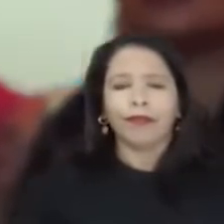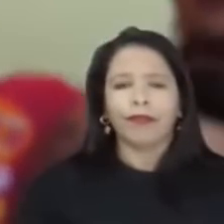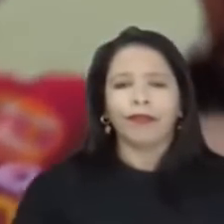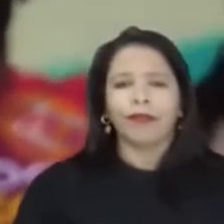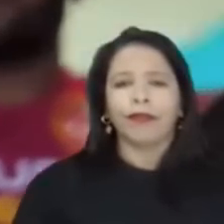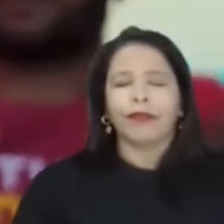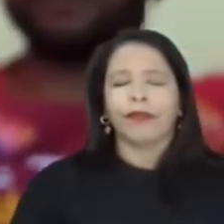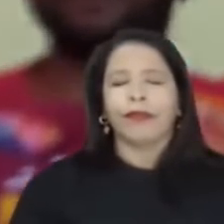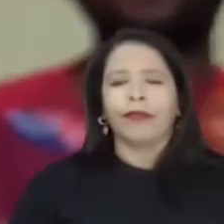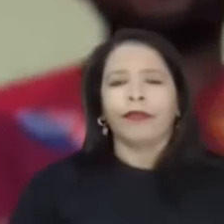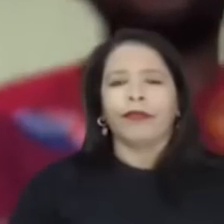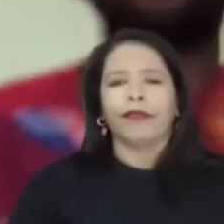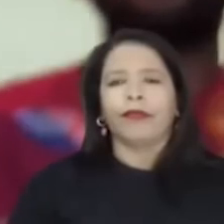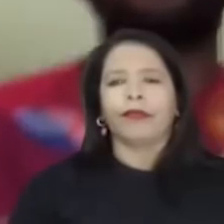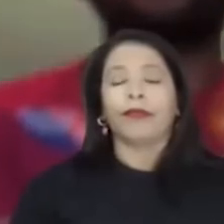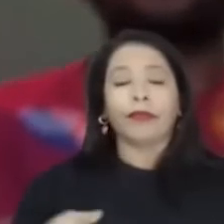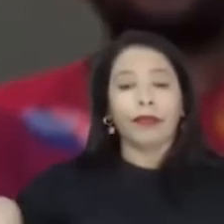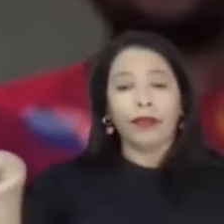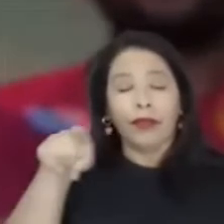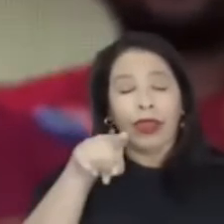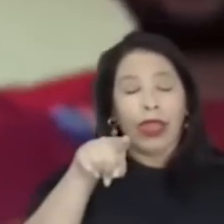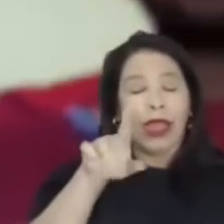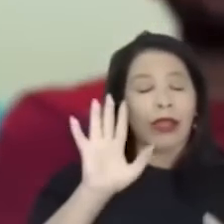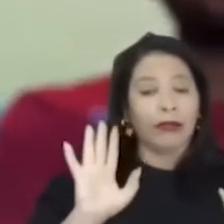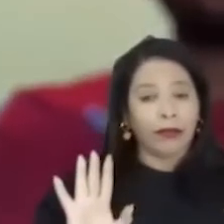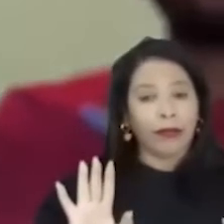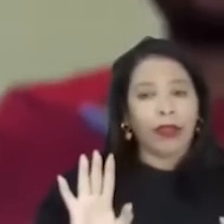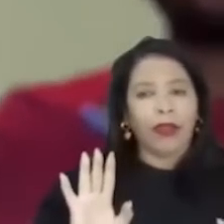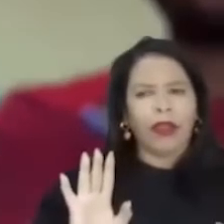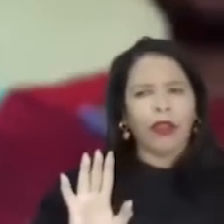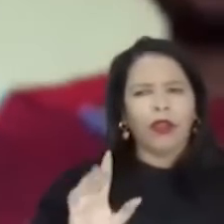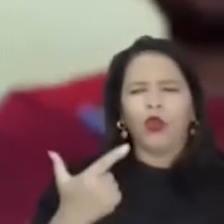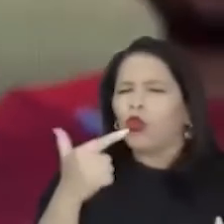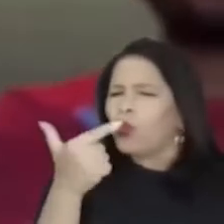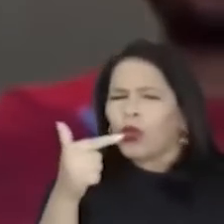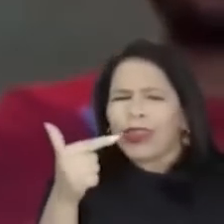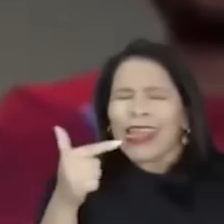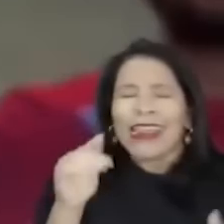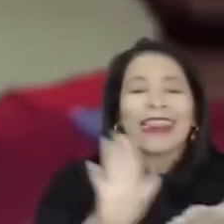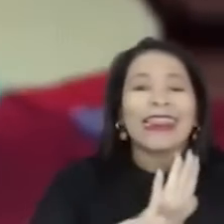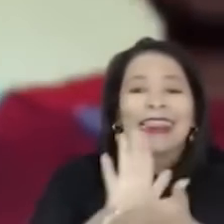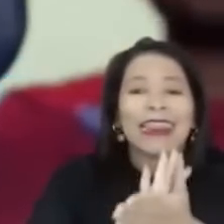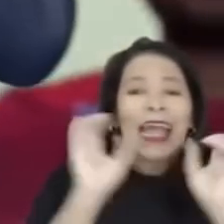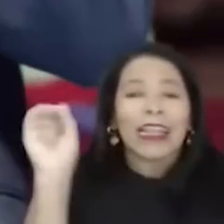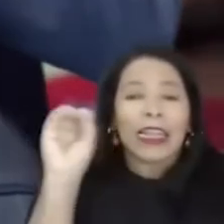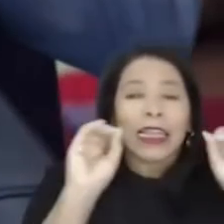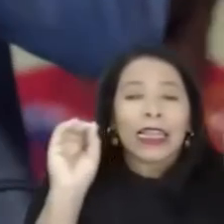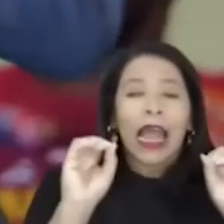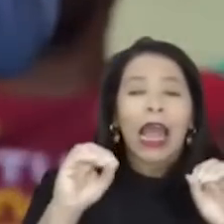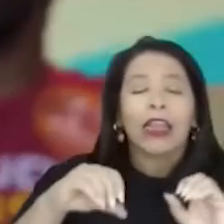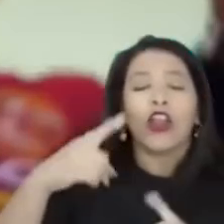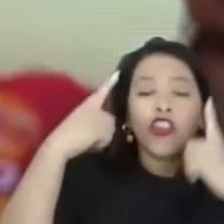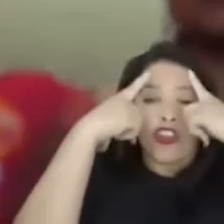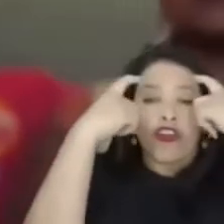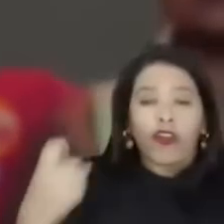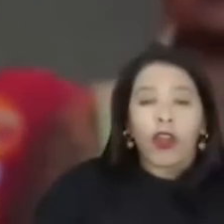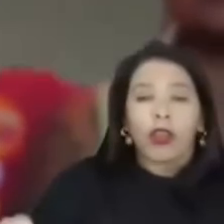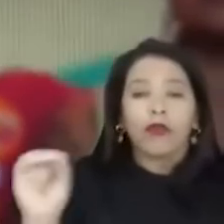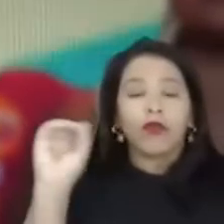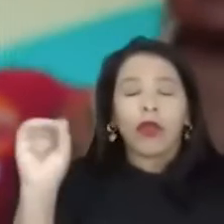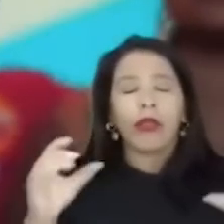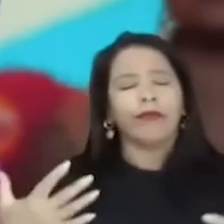E você não tem sinal de violência. Esses dias, eu fui fazer